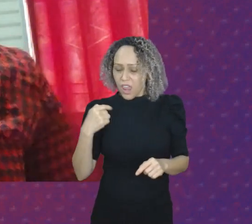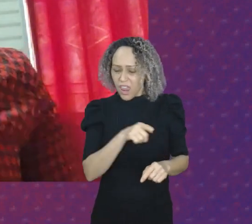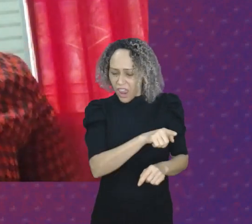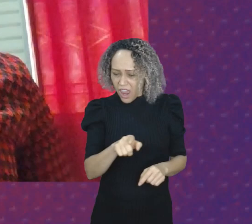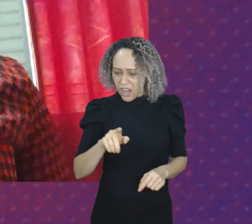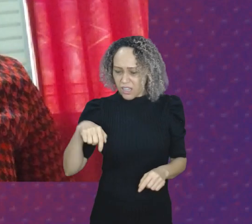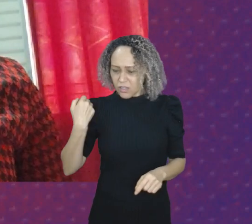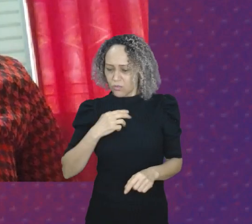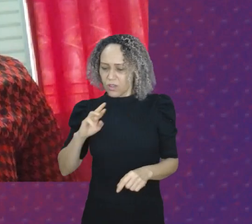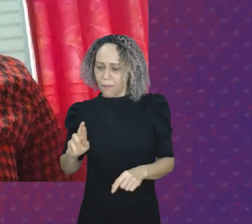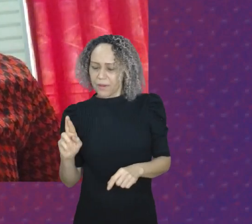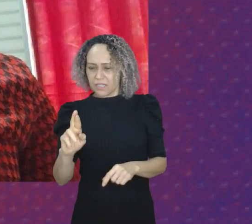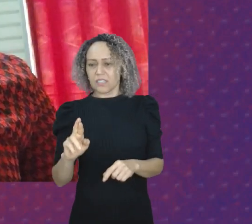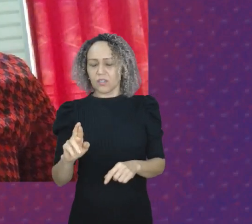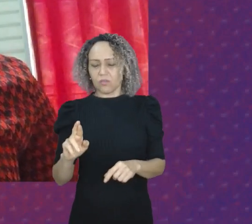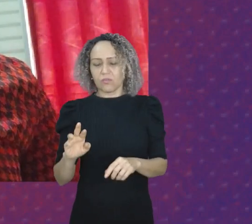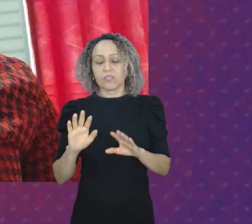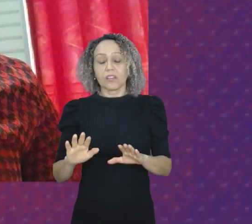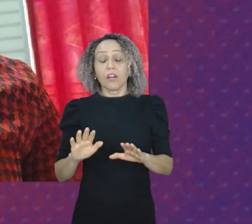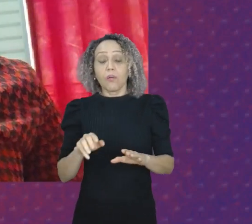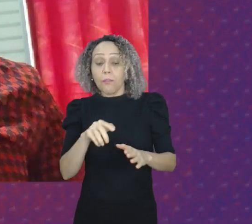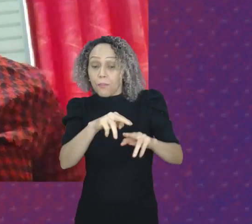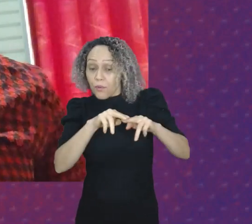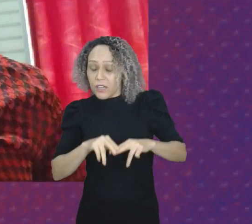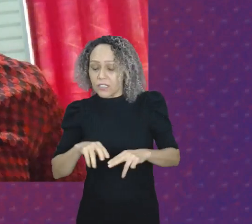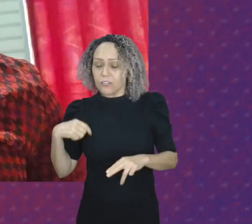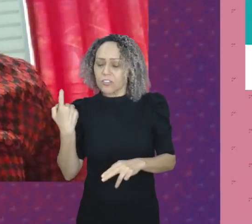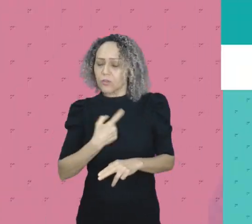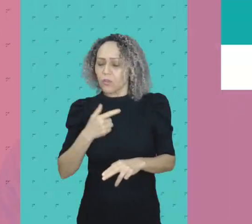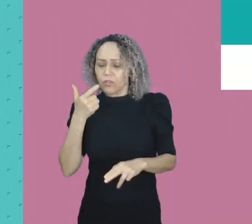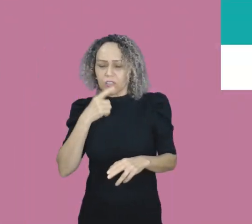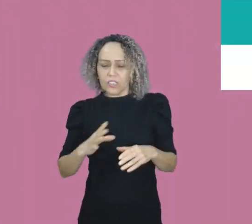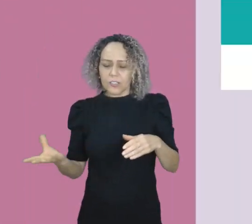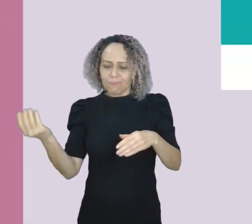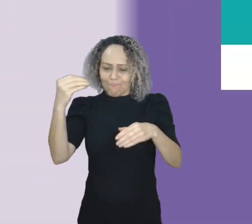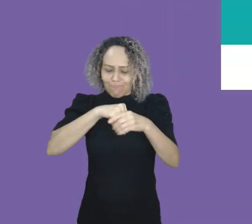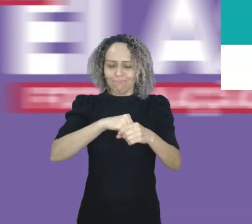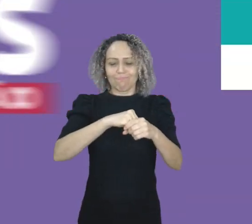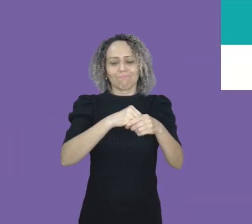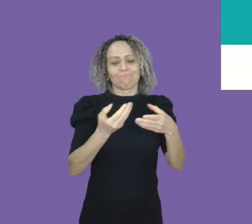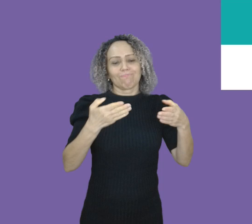inserir mais a população LGBT dentro do sistema.